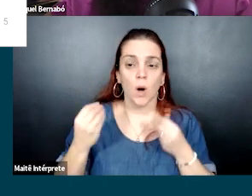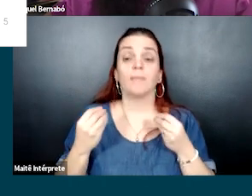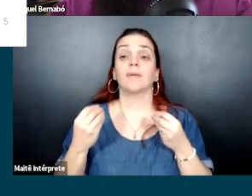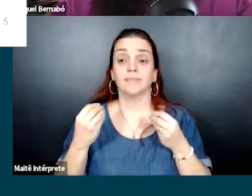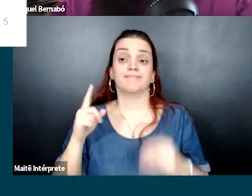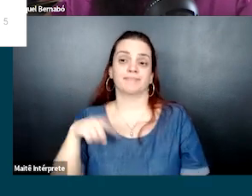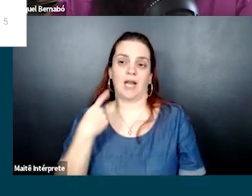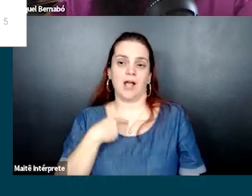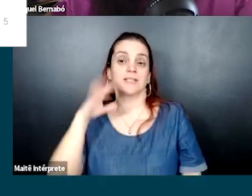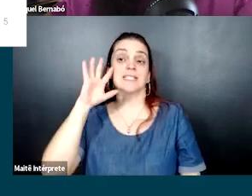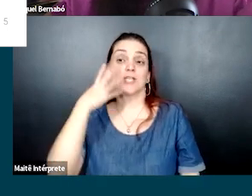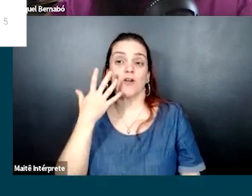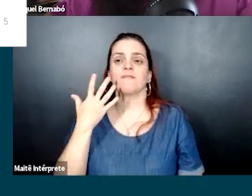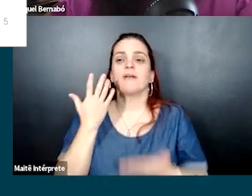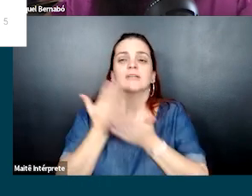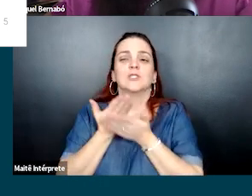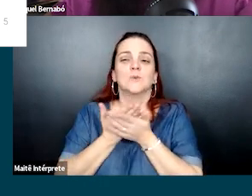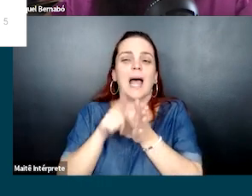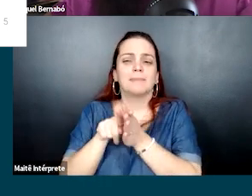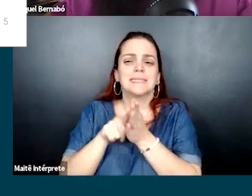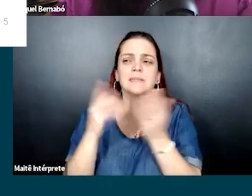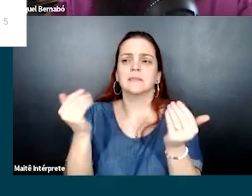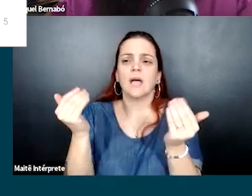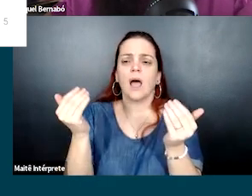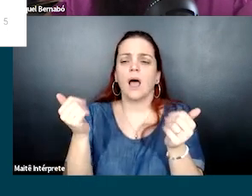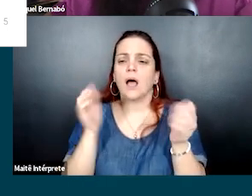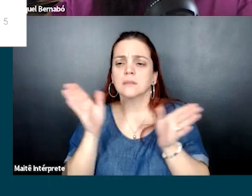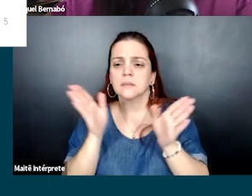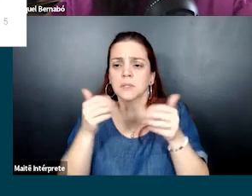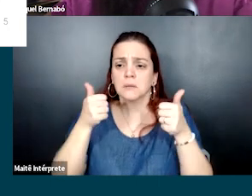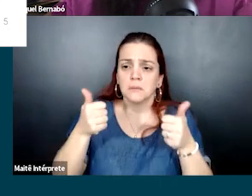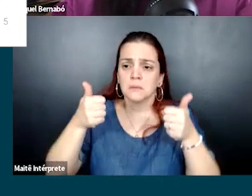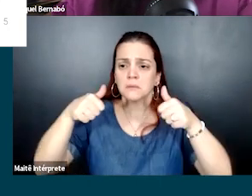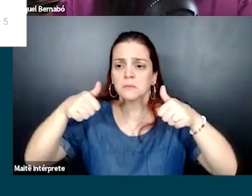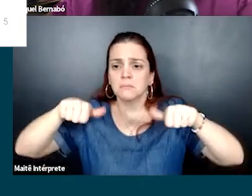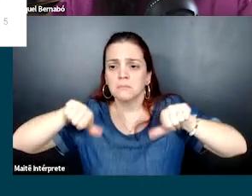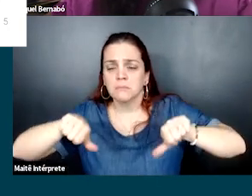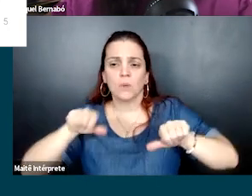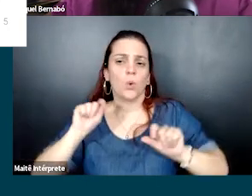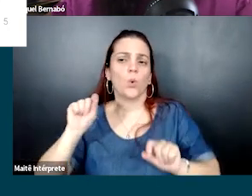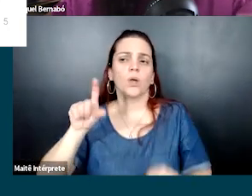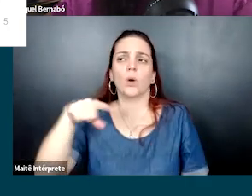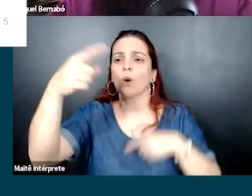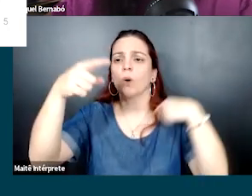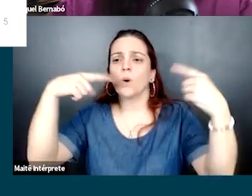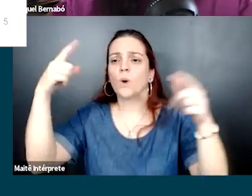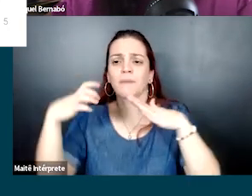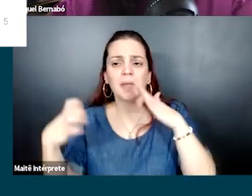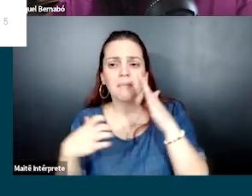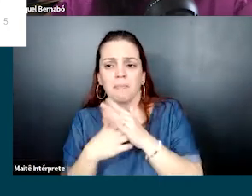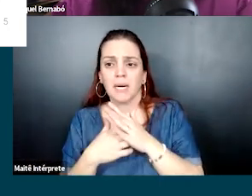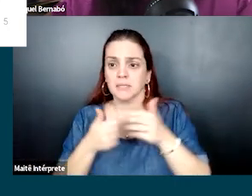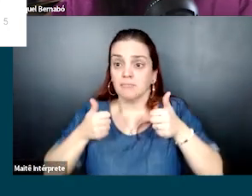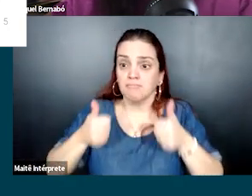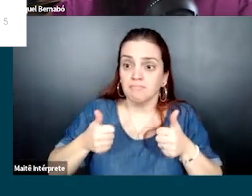mais profundidade. Então a gente resolveu sim fazer o estudo de acessibilidade até para entender por que a gente tinha esse destaque, né, entre outras empresas, o